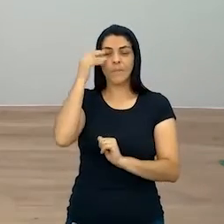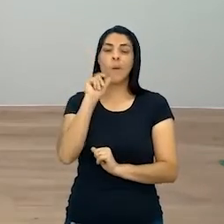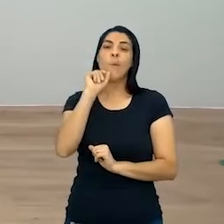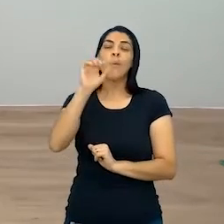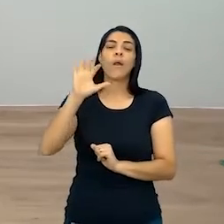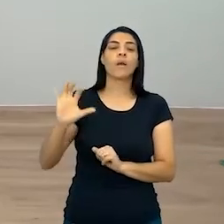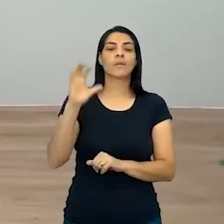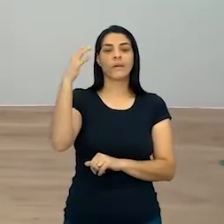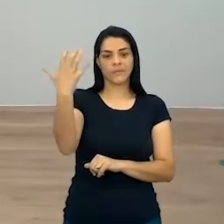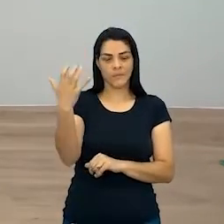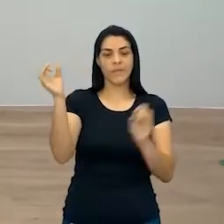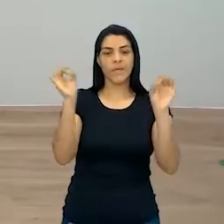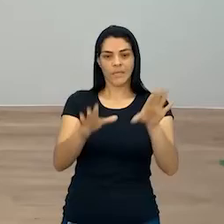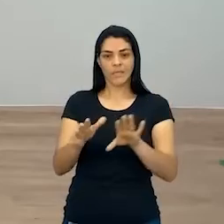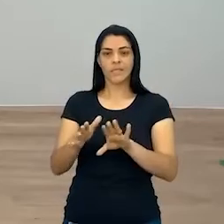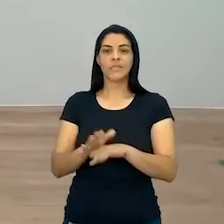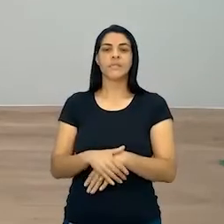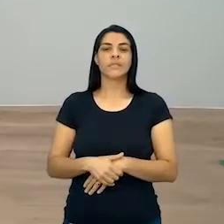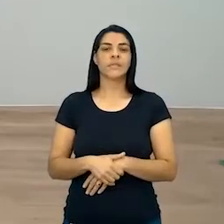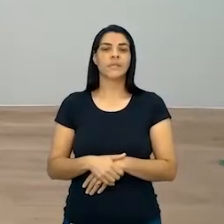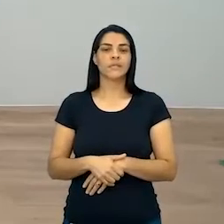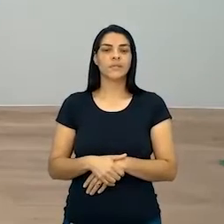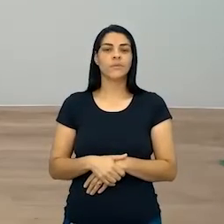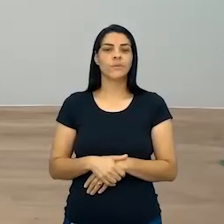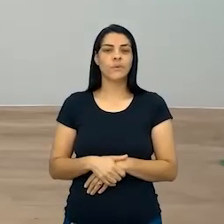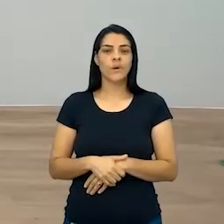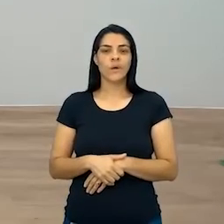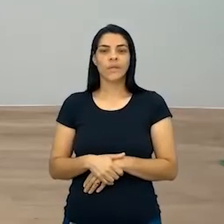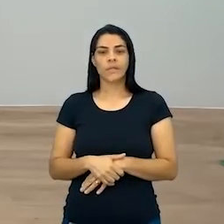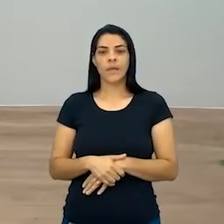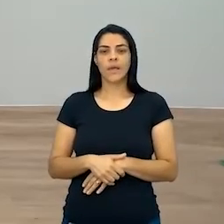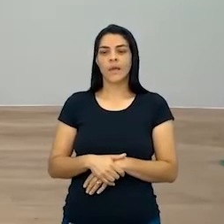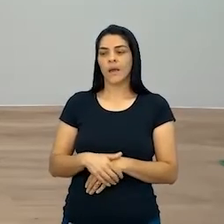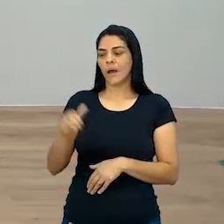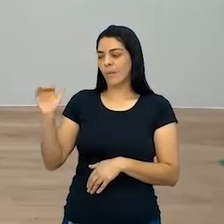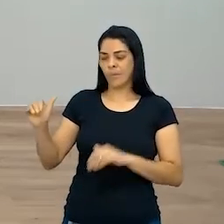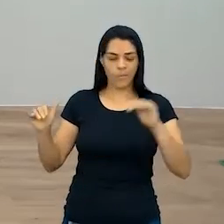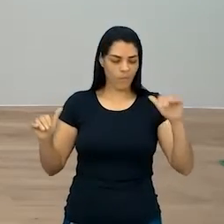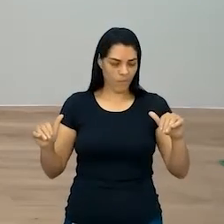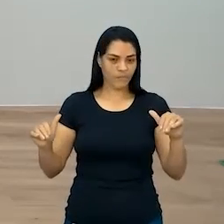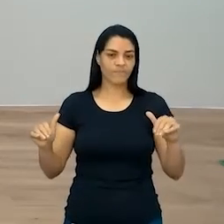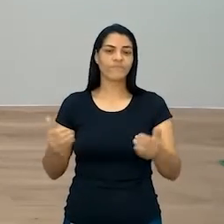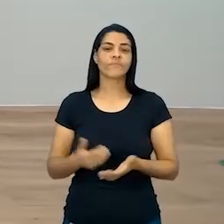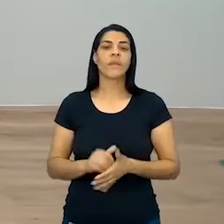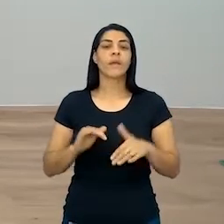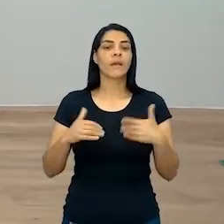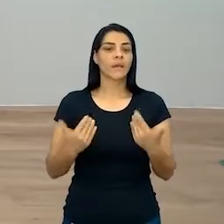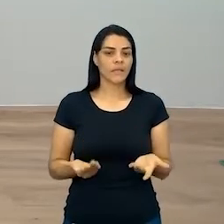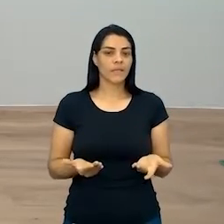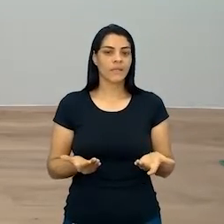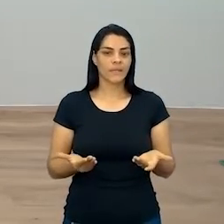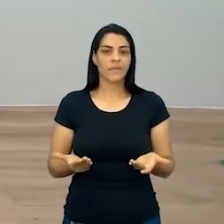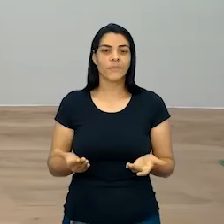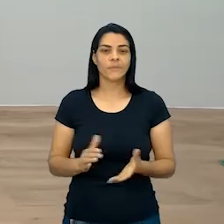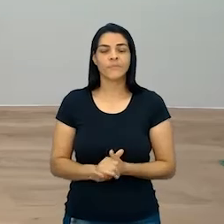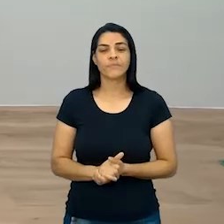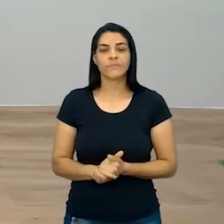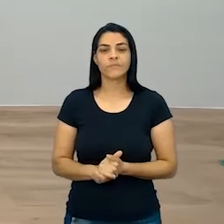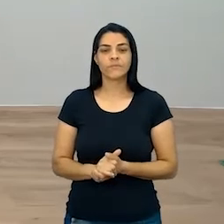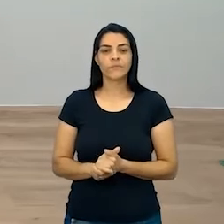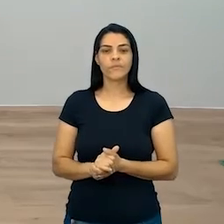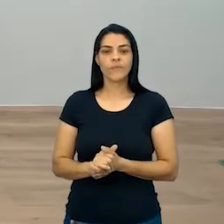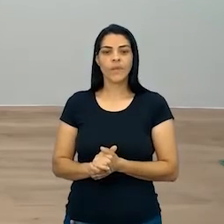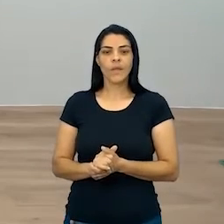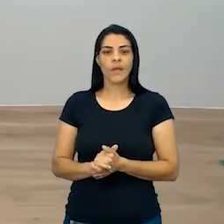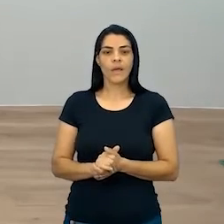acontecendo, deixando um pouquinho de lado a emoção de um e de outro. E eu acho que essa é a contribuição que a gente